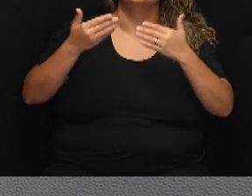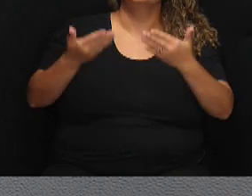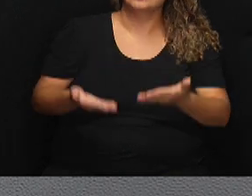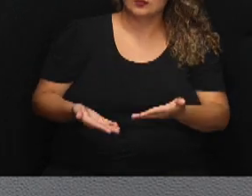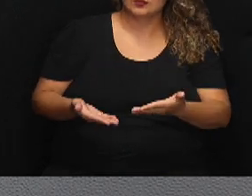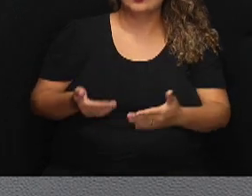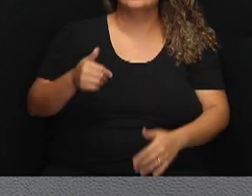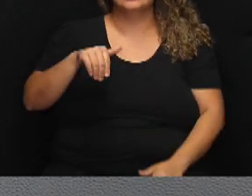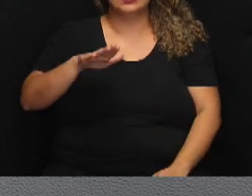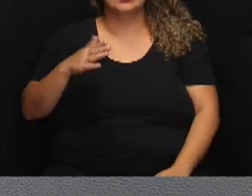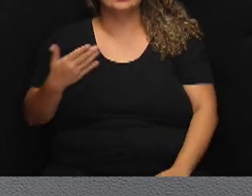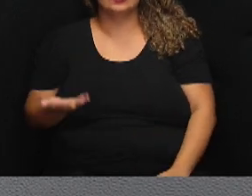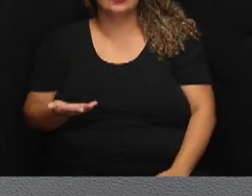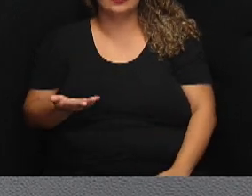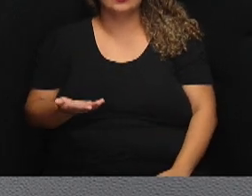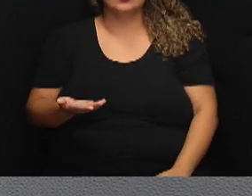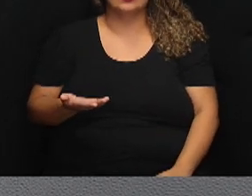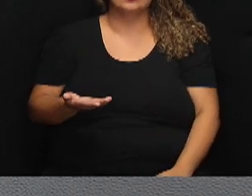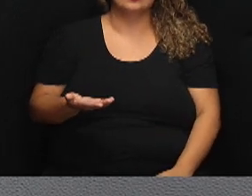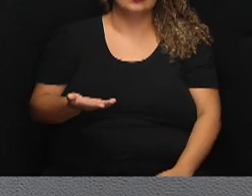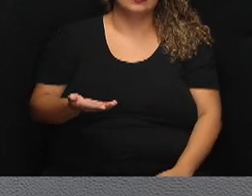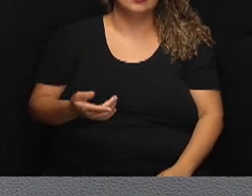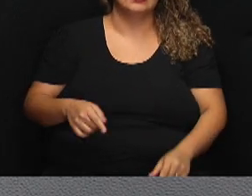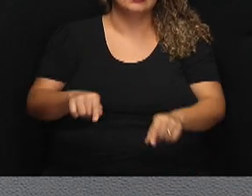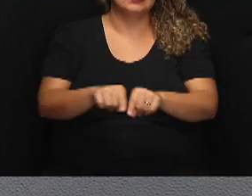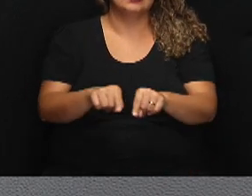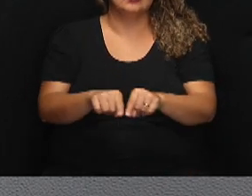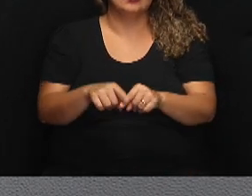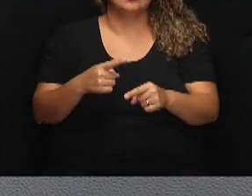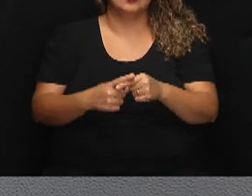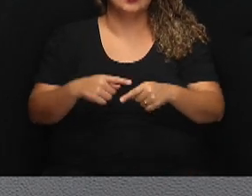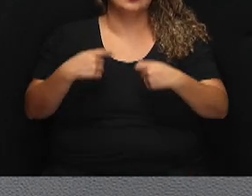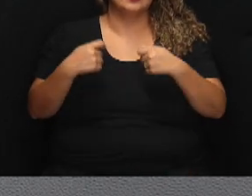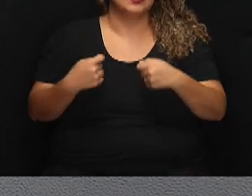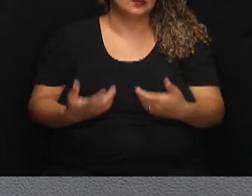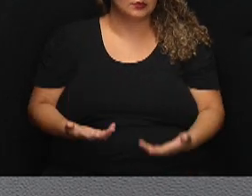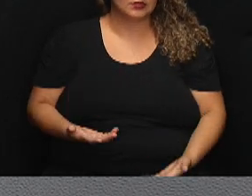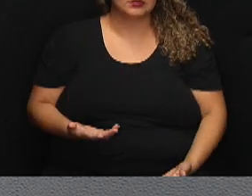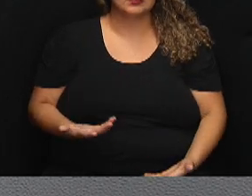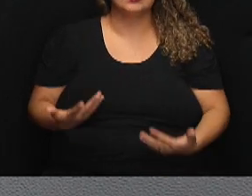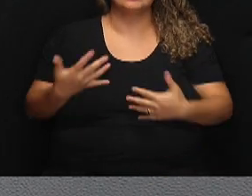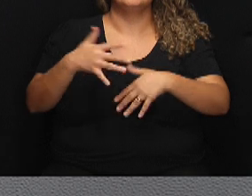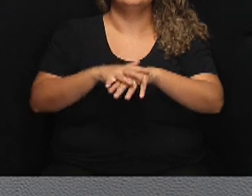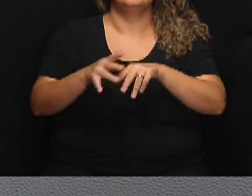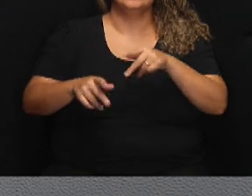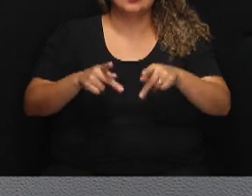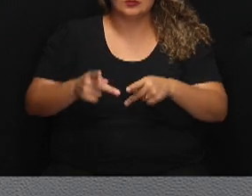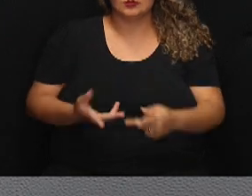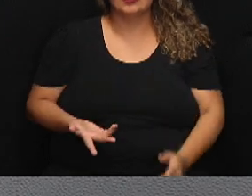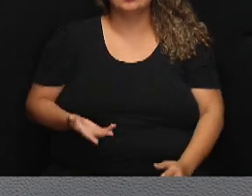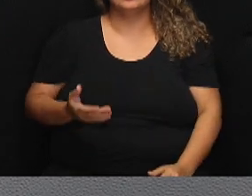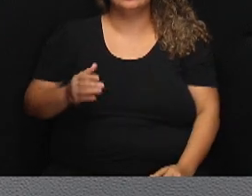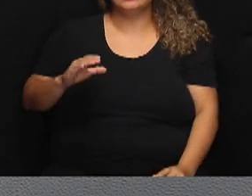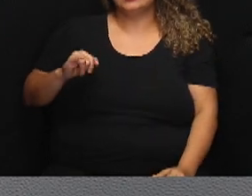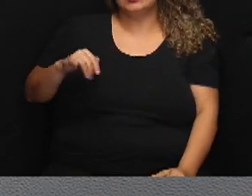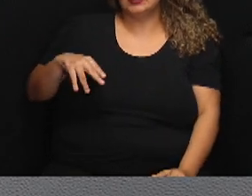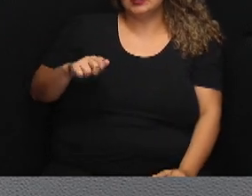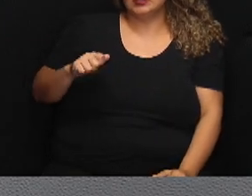e mais, e muito mais também, porque a gente precisa ter a inclusão da população. Então,